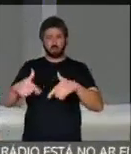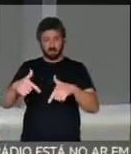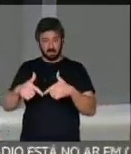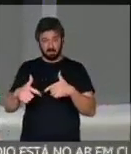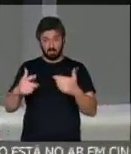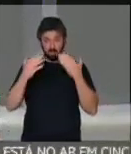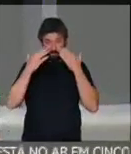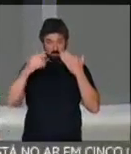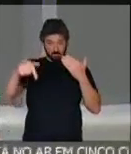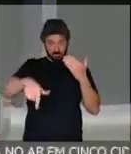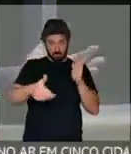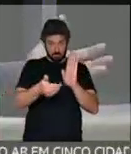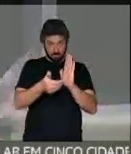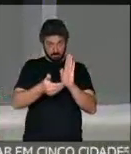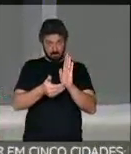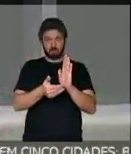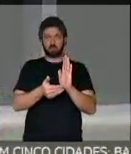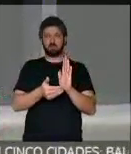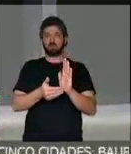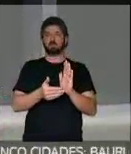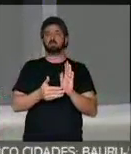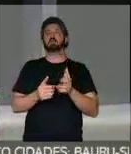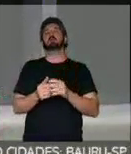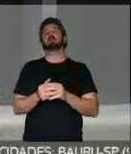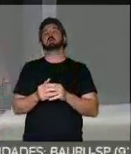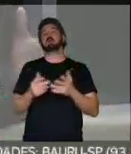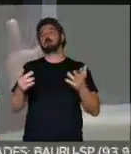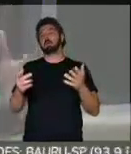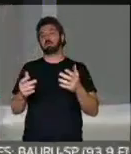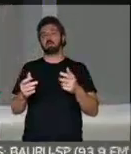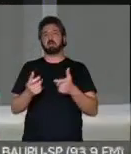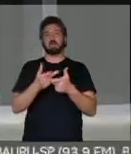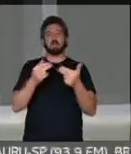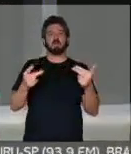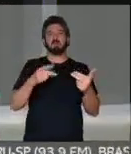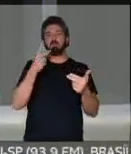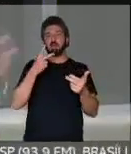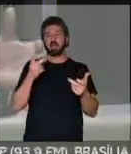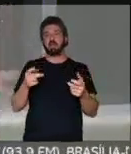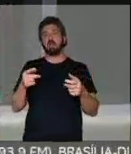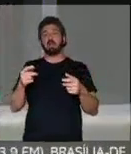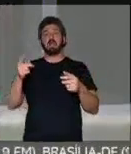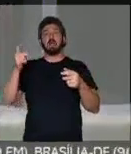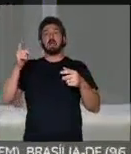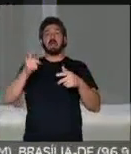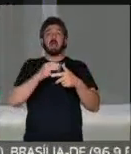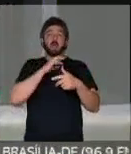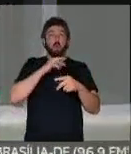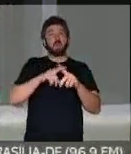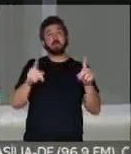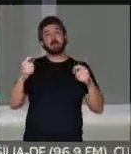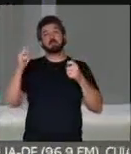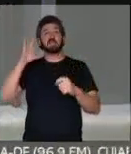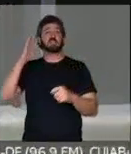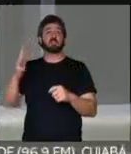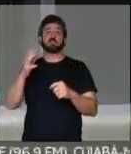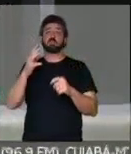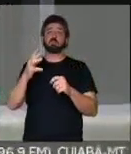apresentada a esta casa como uma panaceia, ou seja, males para seria a solução para todos os